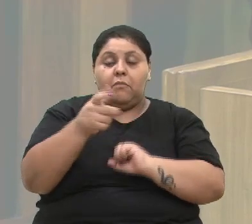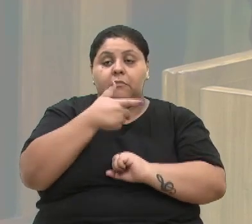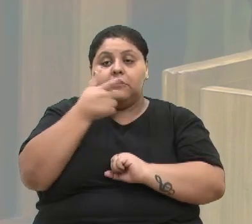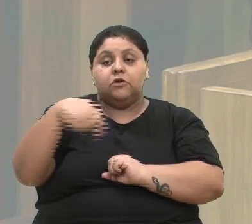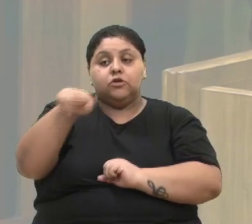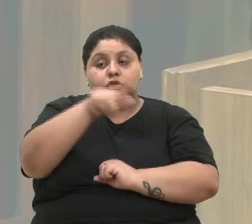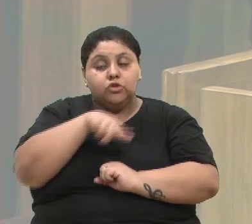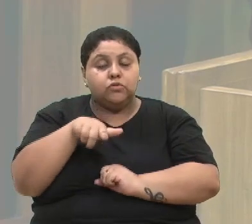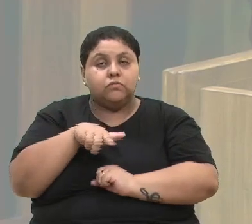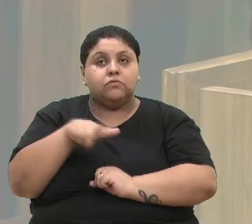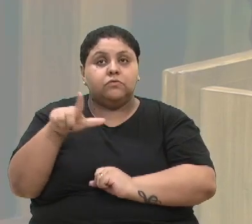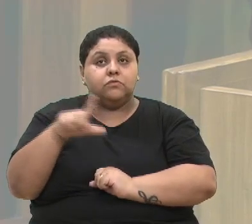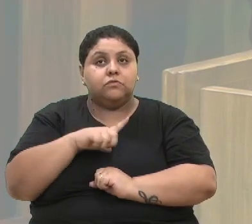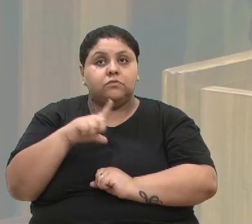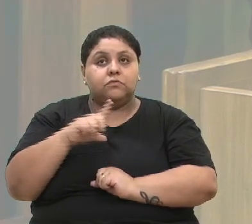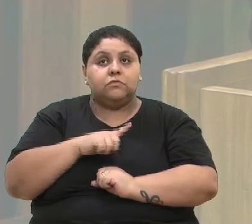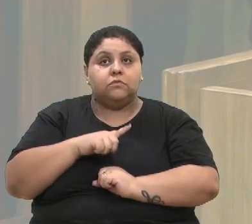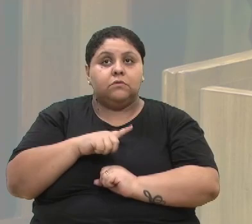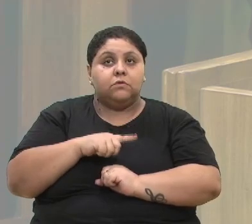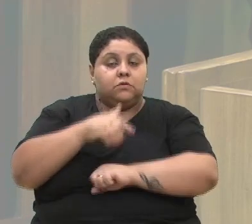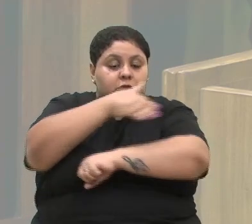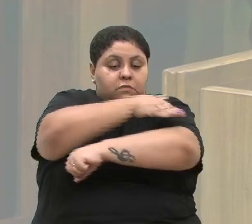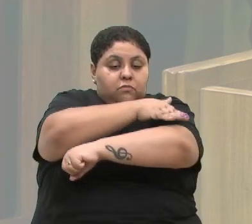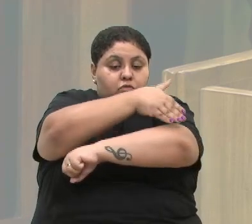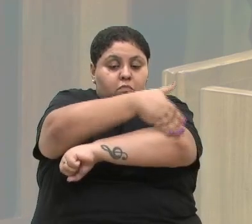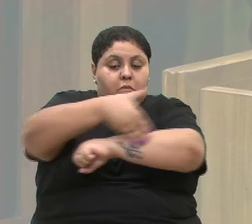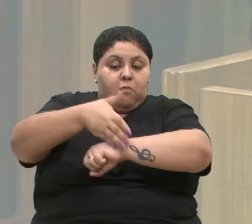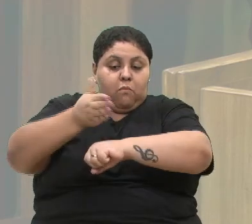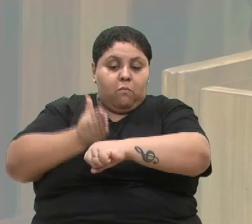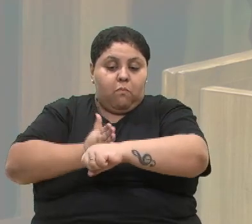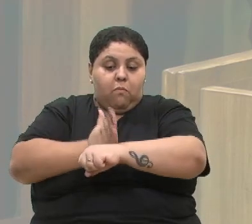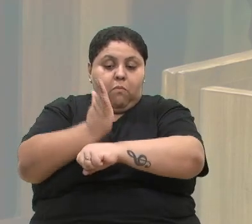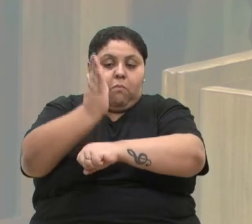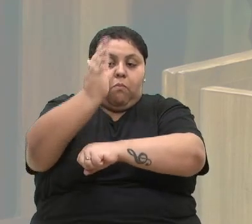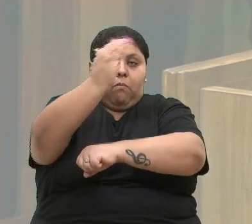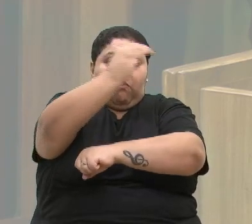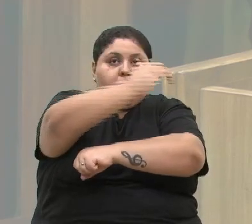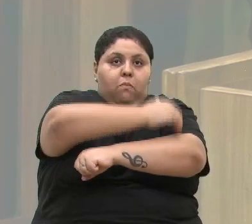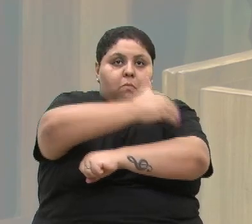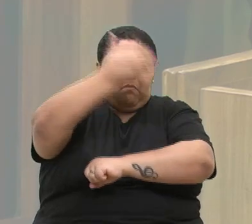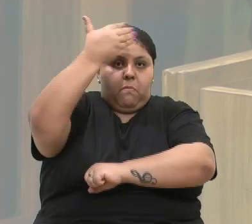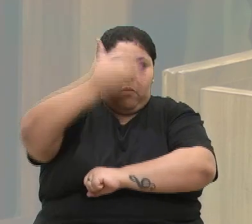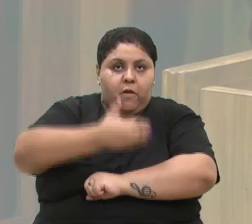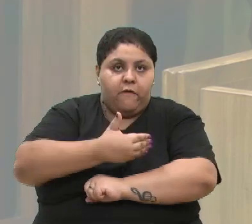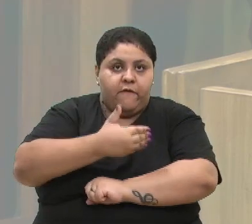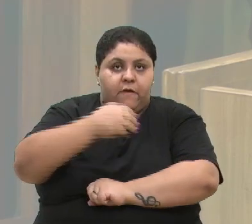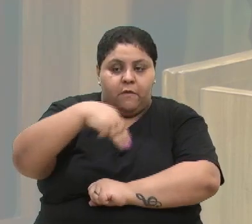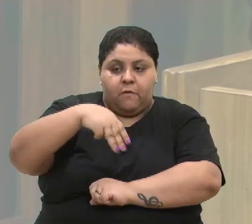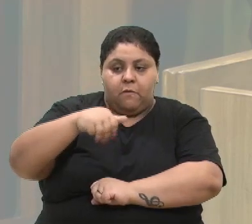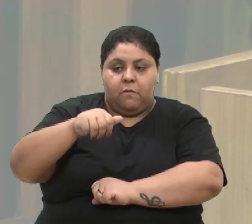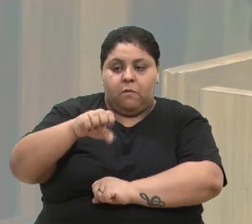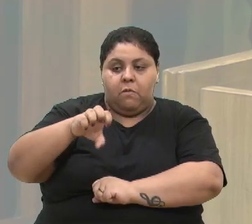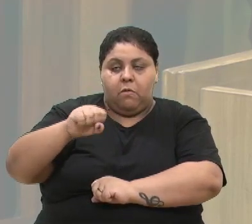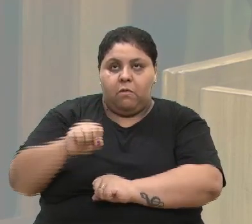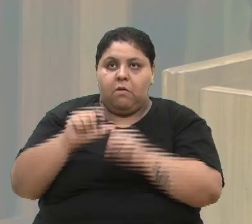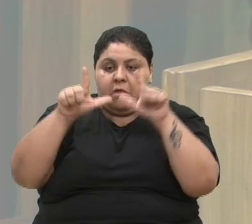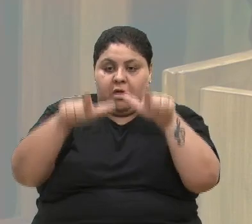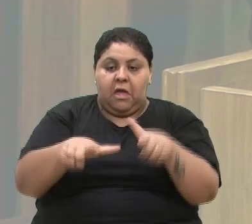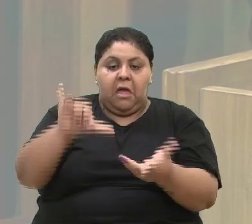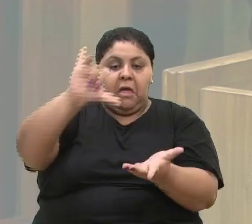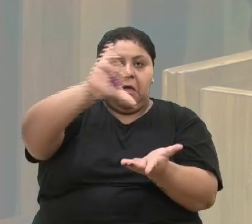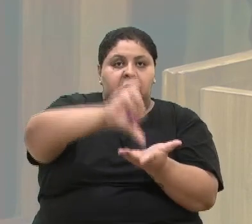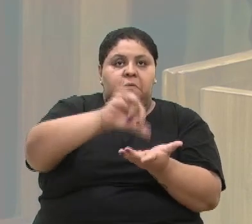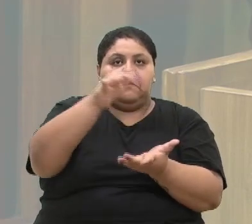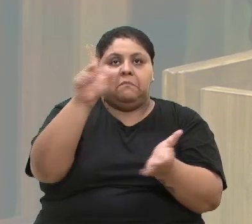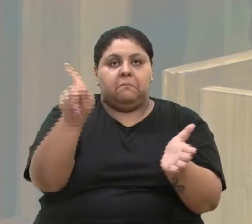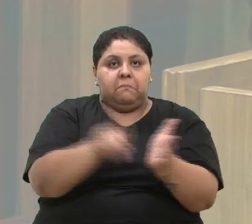nós temos uma rua coberta em frente à Maesa, na rua Plácio de Castro, área central de Caxias do